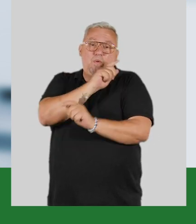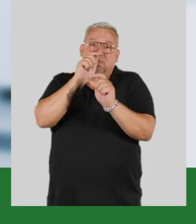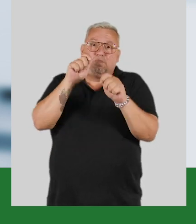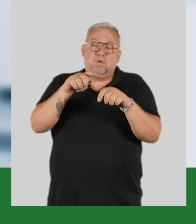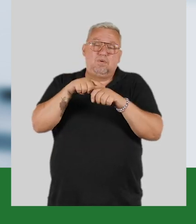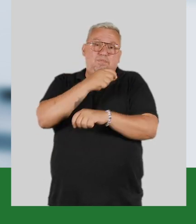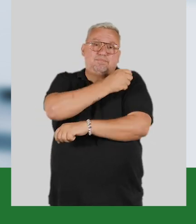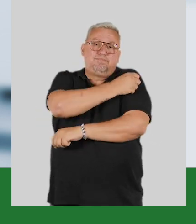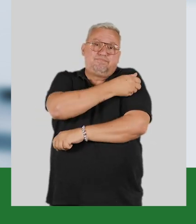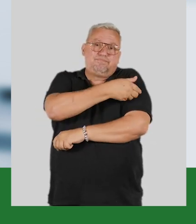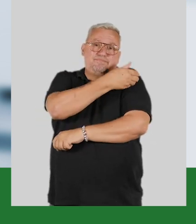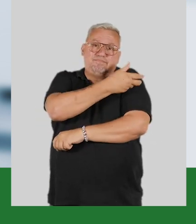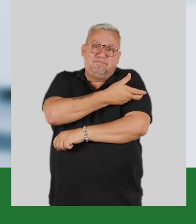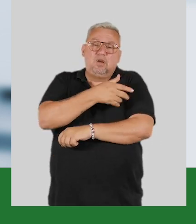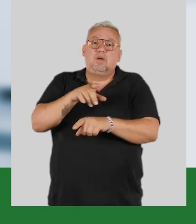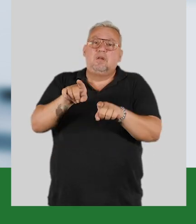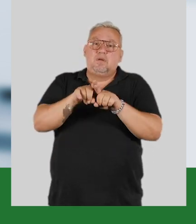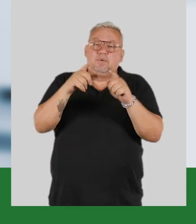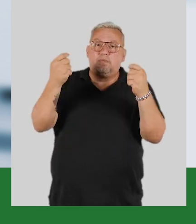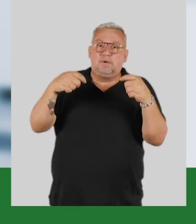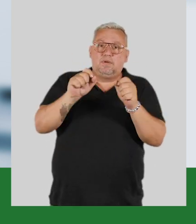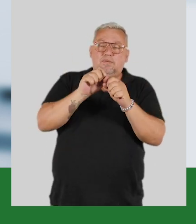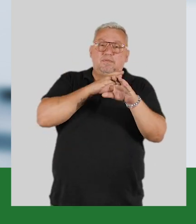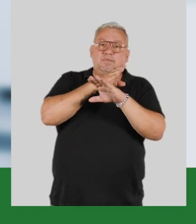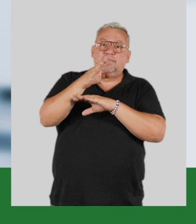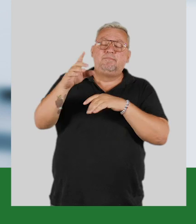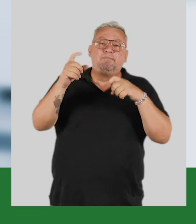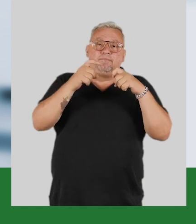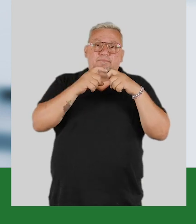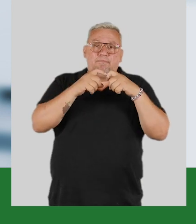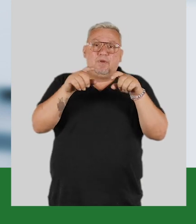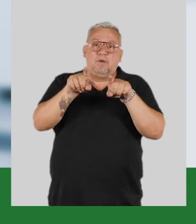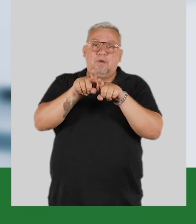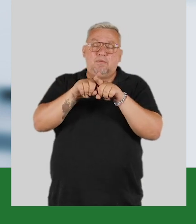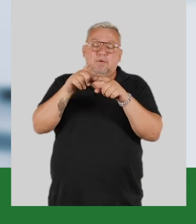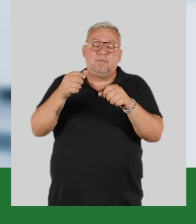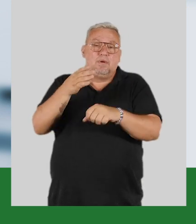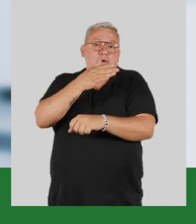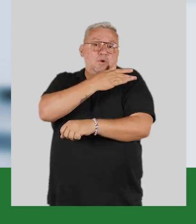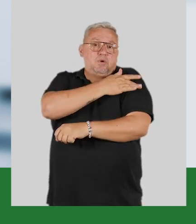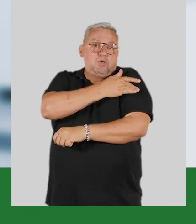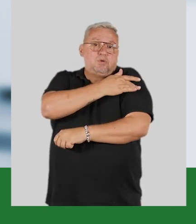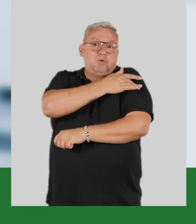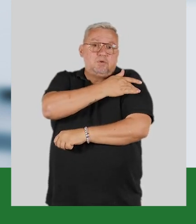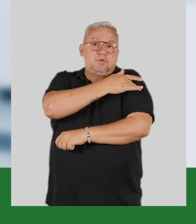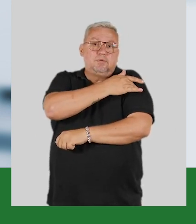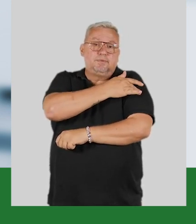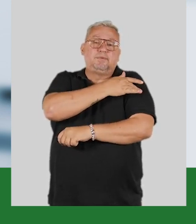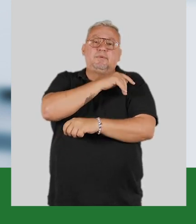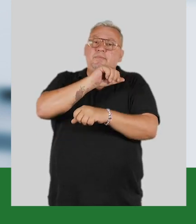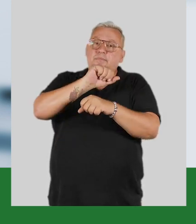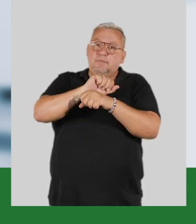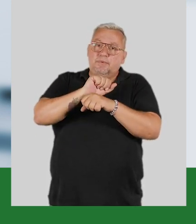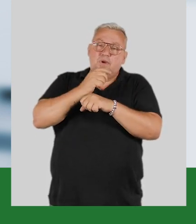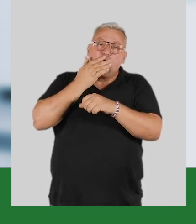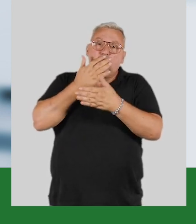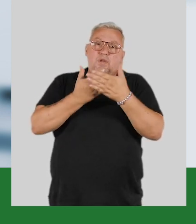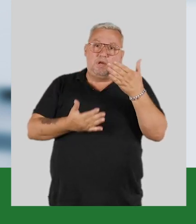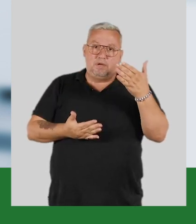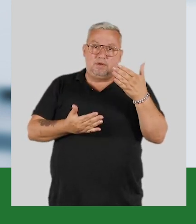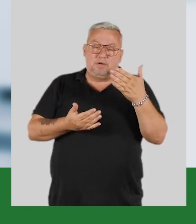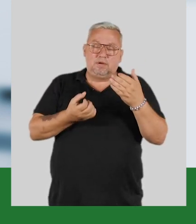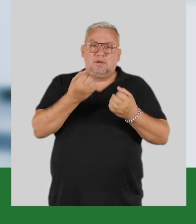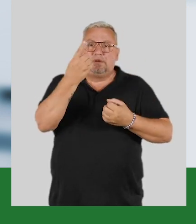a um sangramento e, às vezes, é necessário atendimento médico e contenção, pressão no local de vacinação.